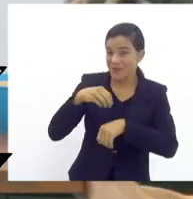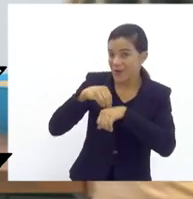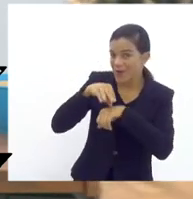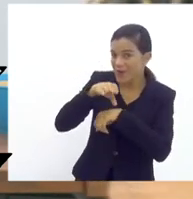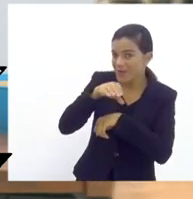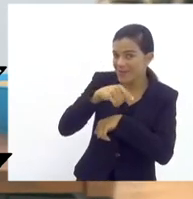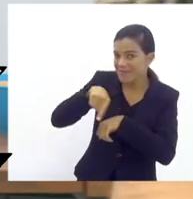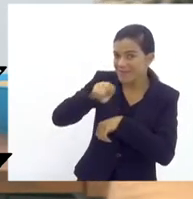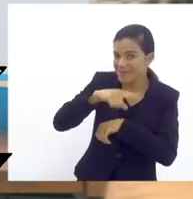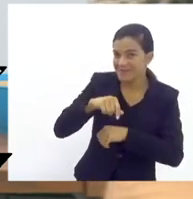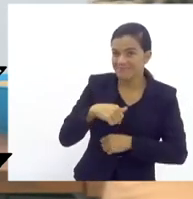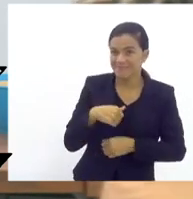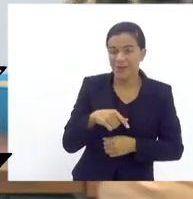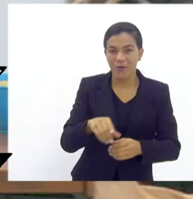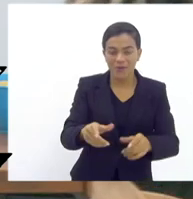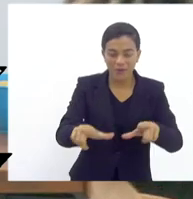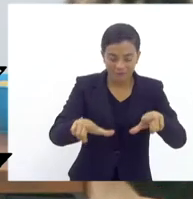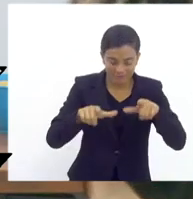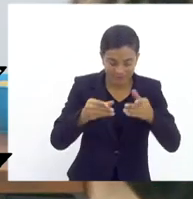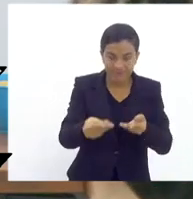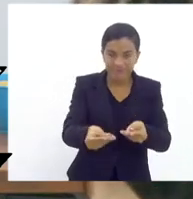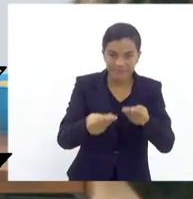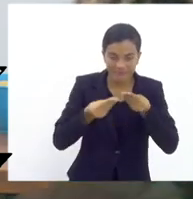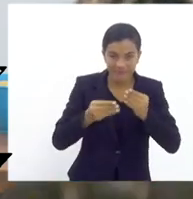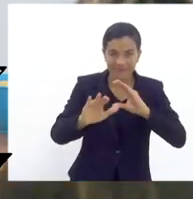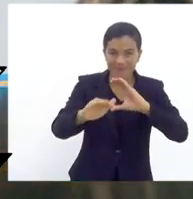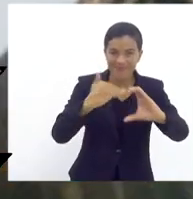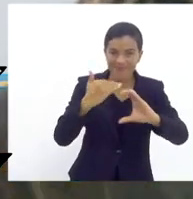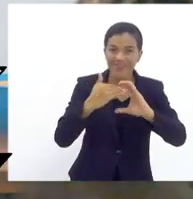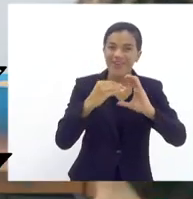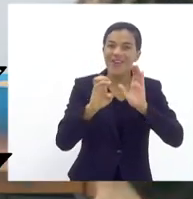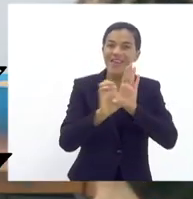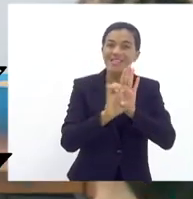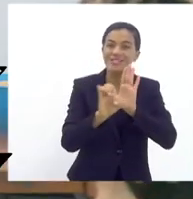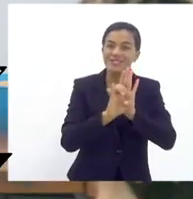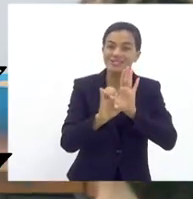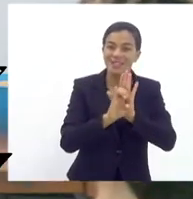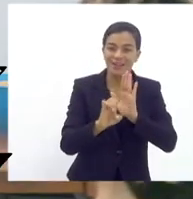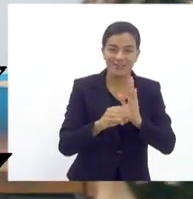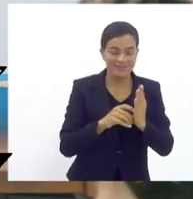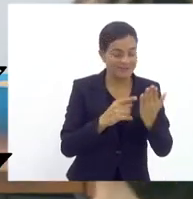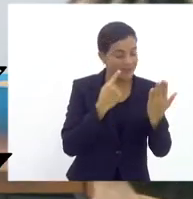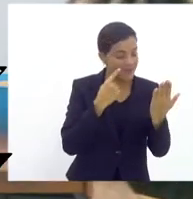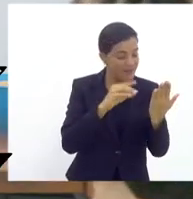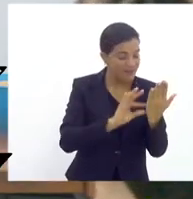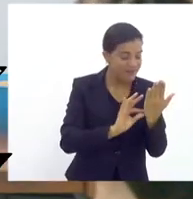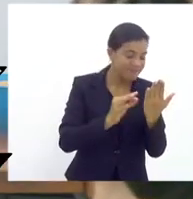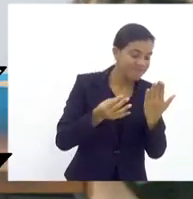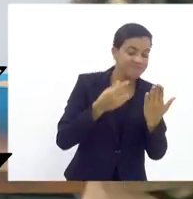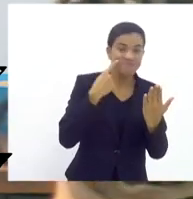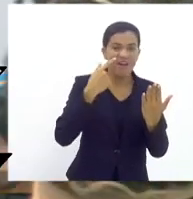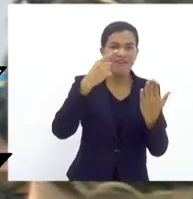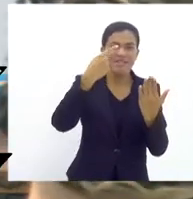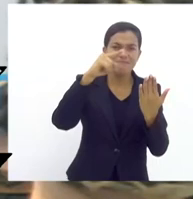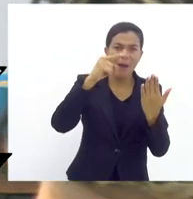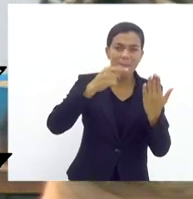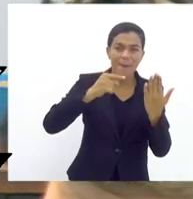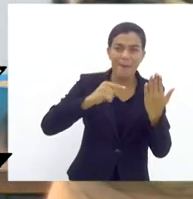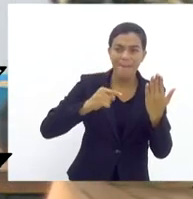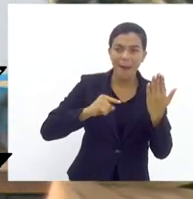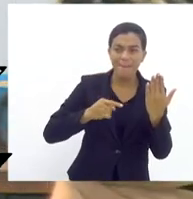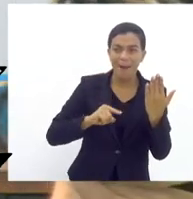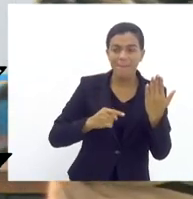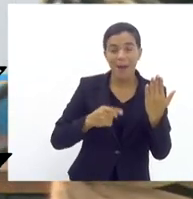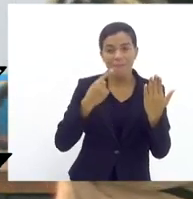vocês quando eu recebi o edital é para fazer a conferência junto com